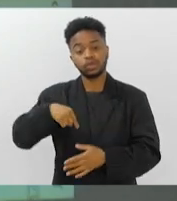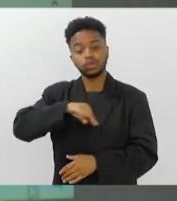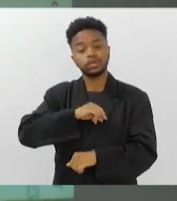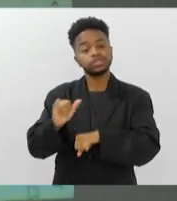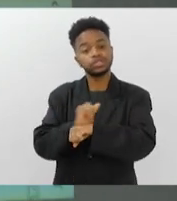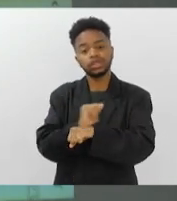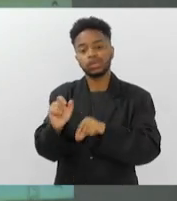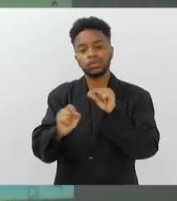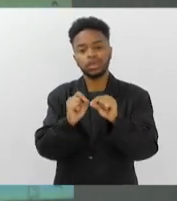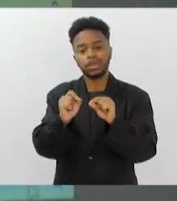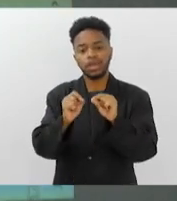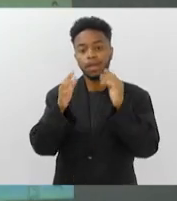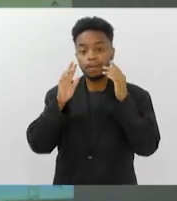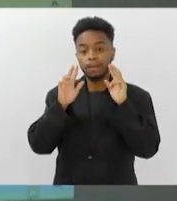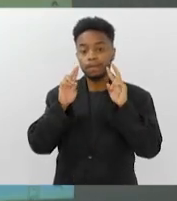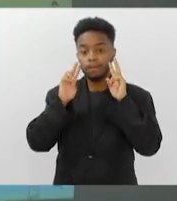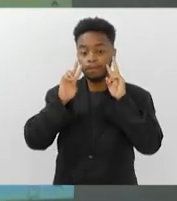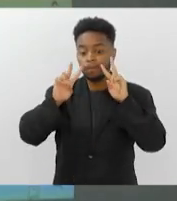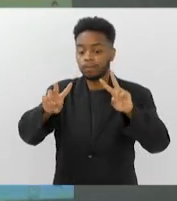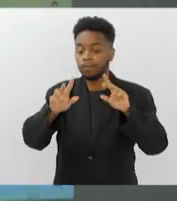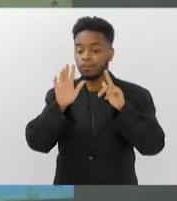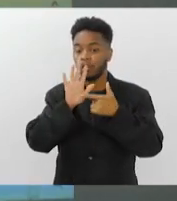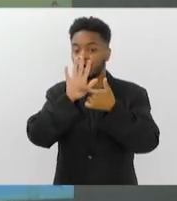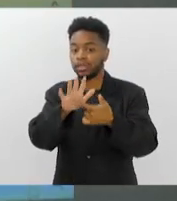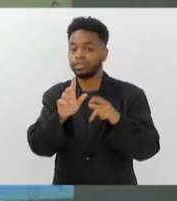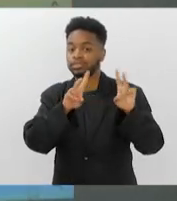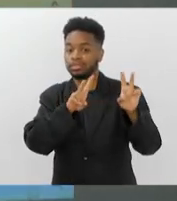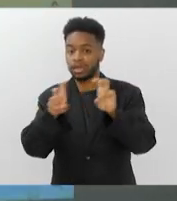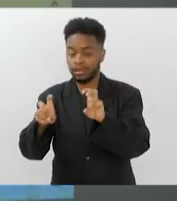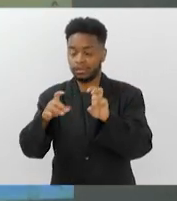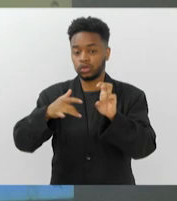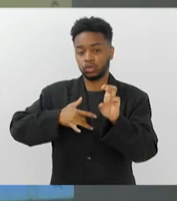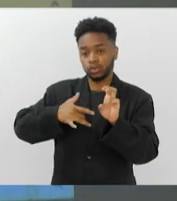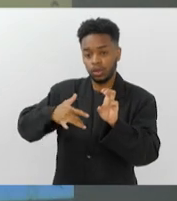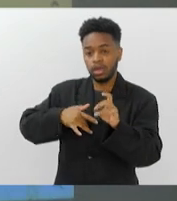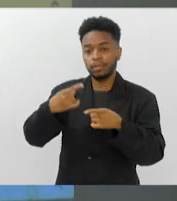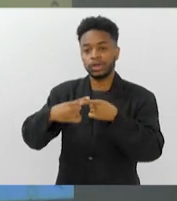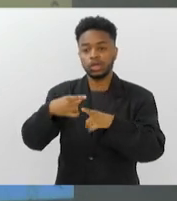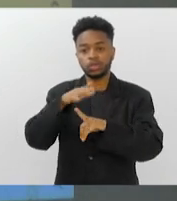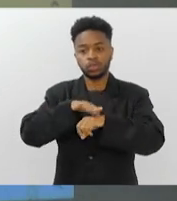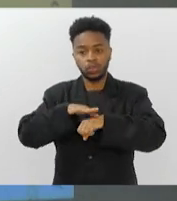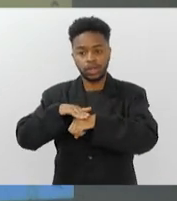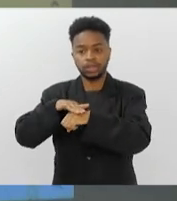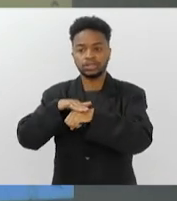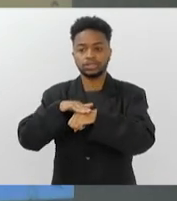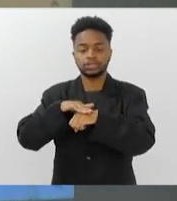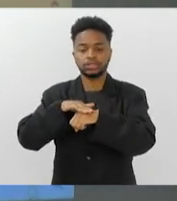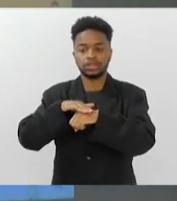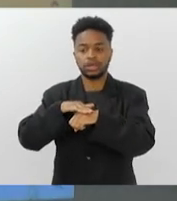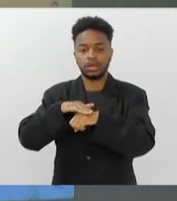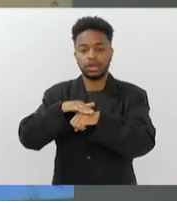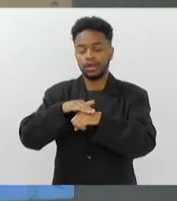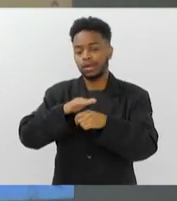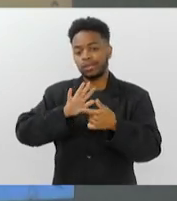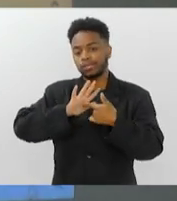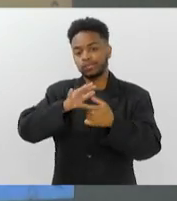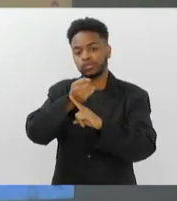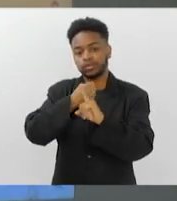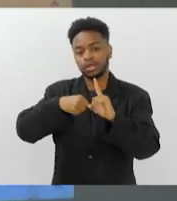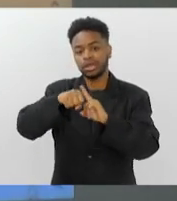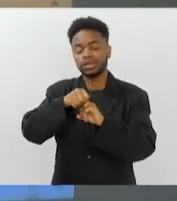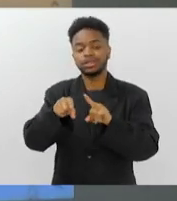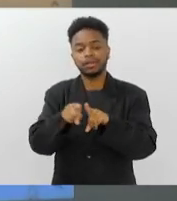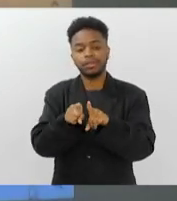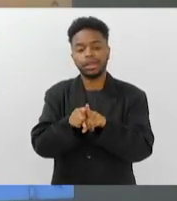visibilidade à tuberculose que é uma doença determinada socialmente que eu vou falar um pouquinho mais à frente sobre isso desconstruir o senso